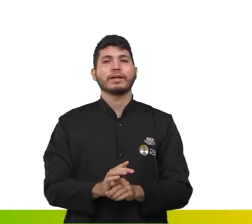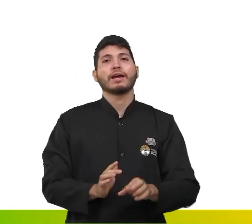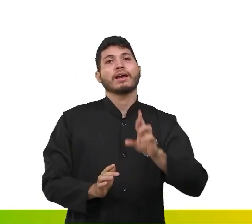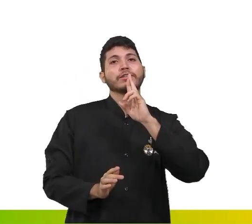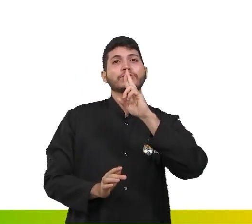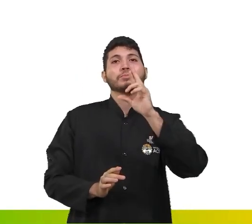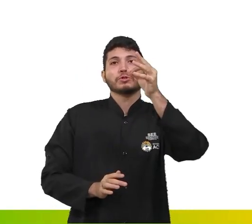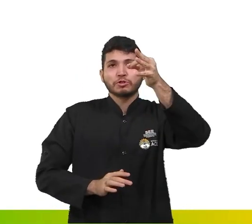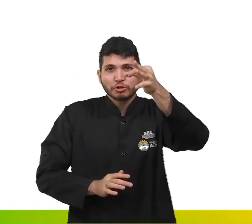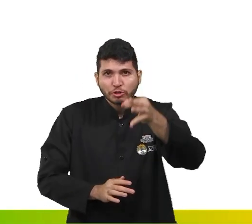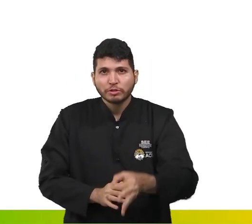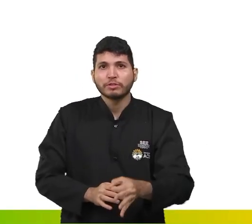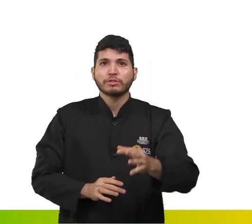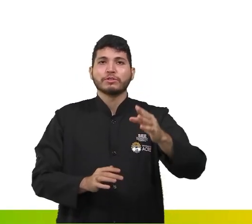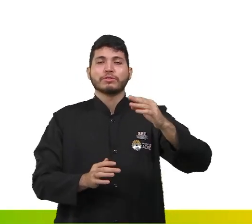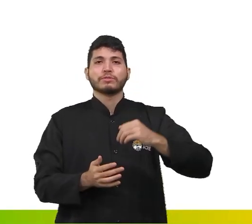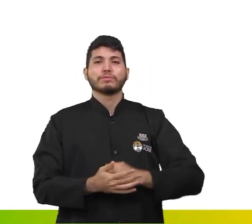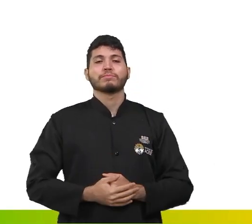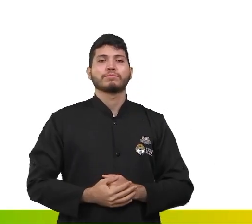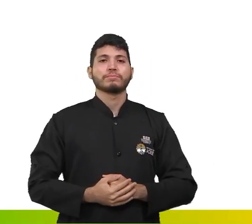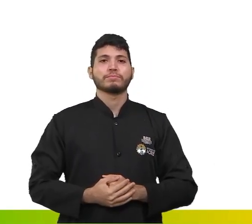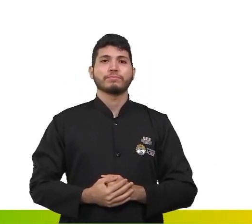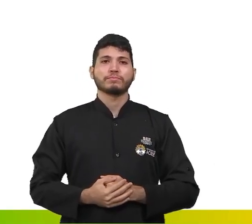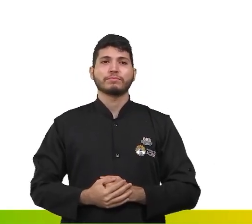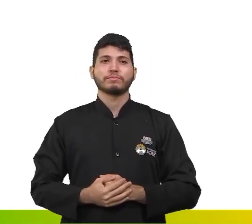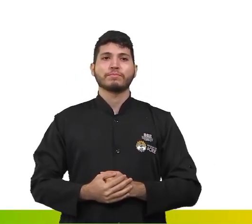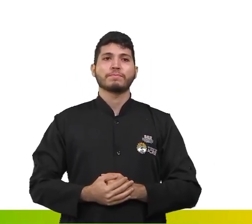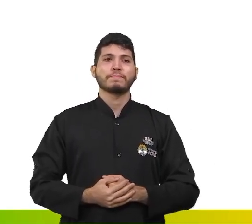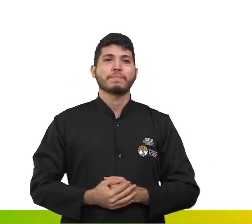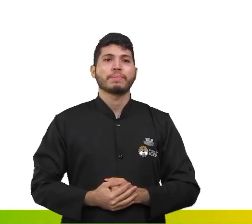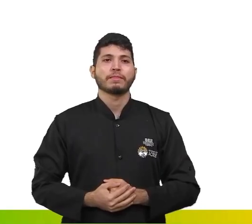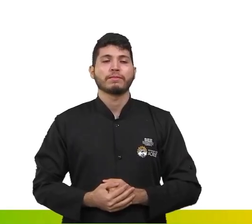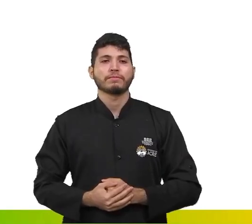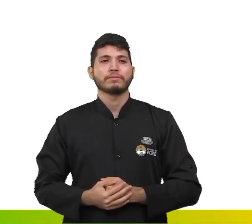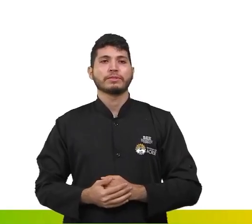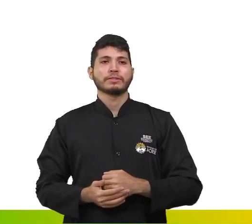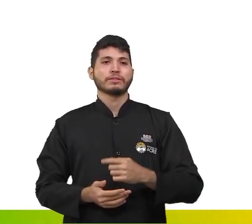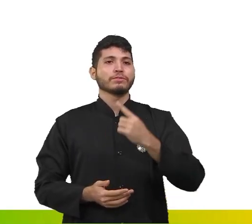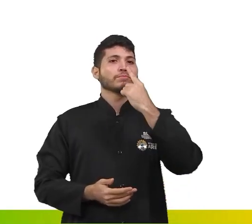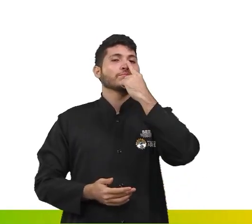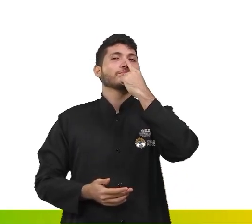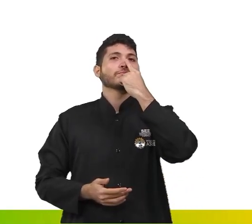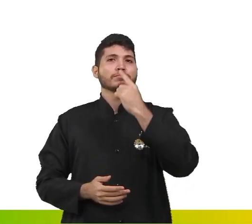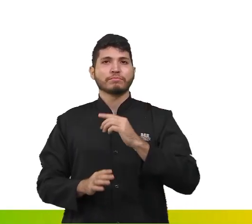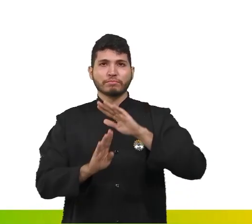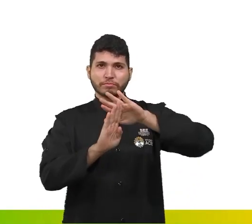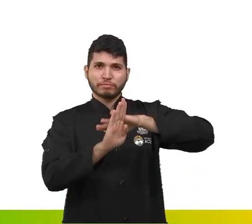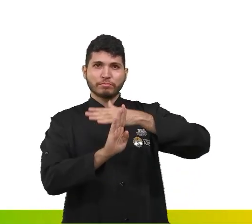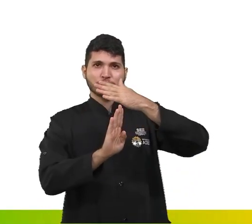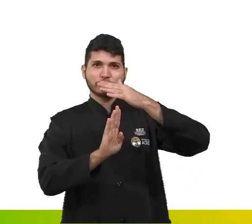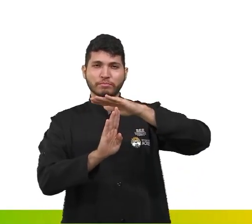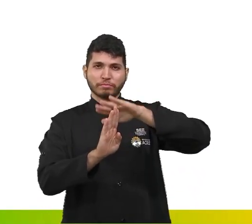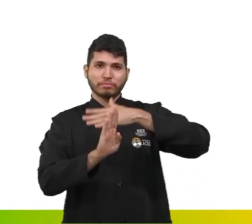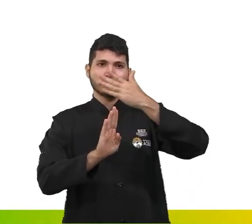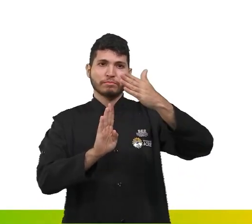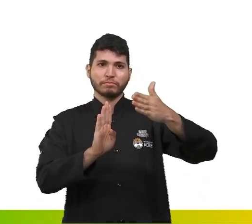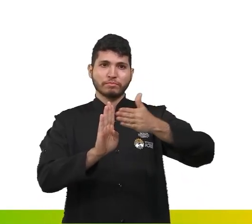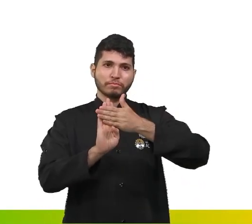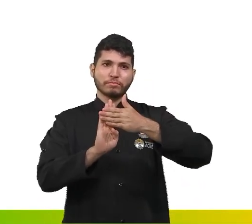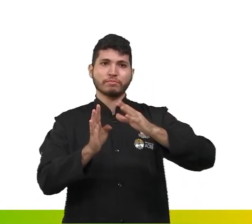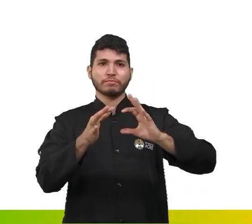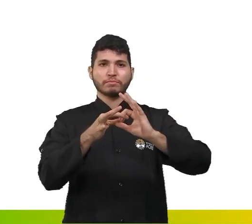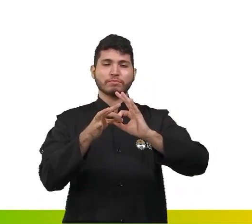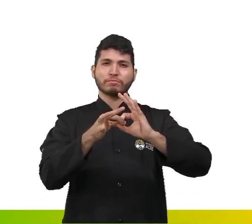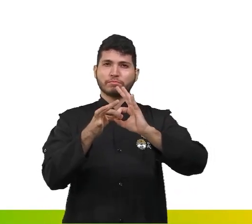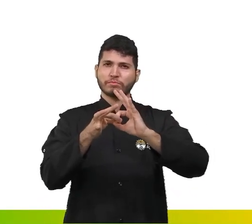tipos principais de feminicídio. Letra A: íntimo, adultério e por conexão.